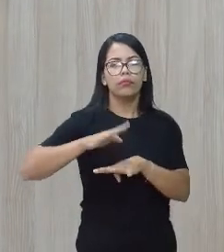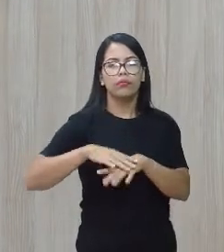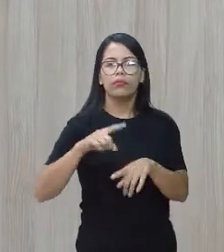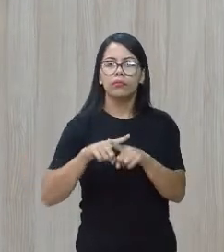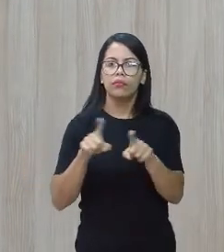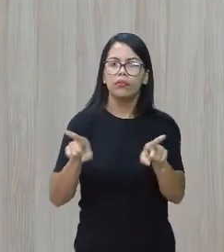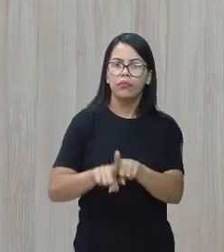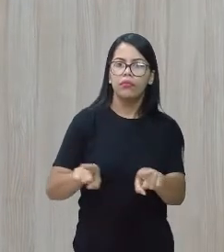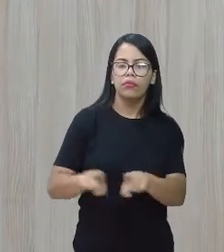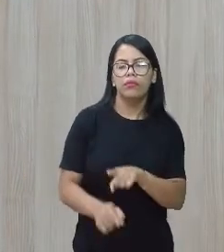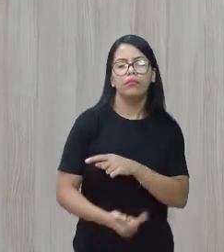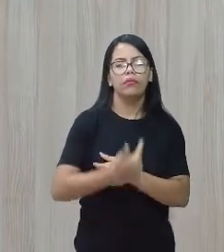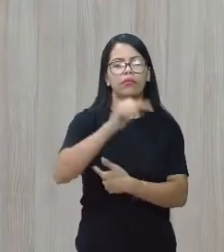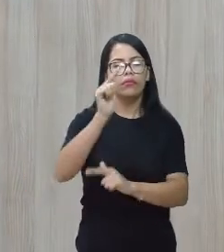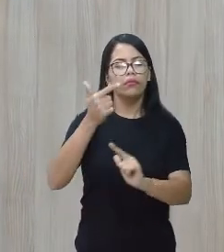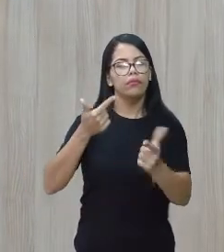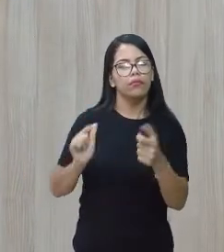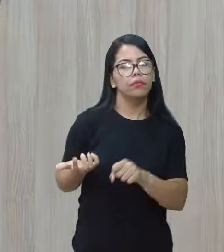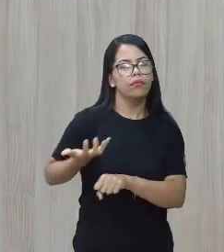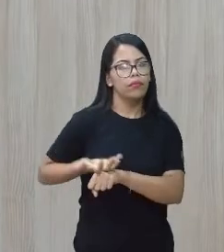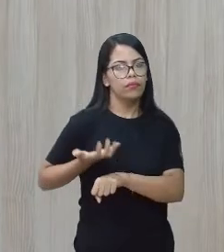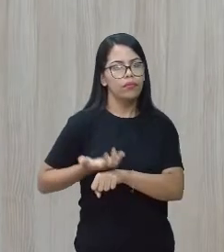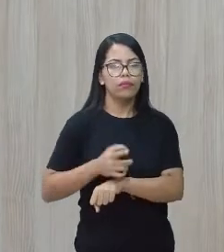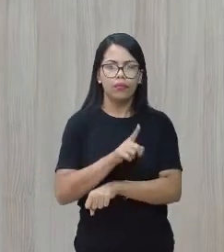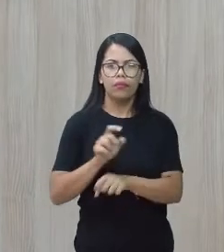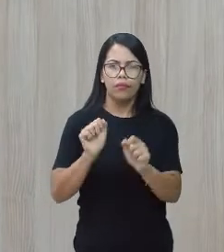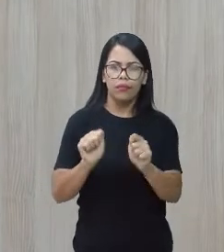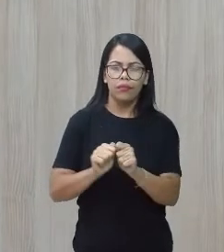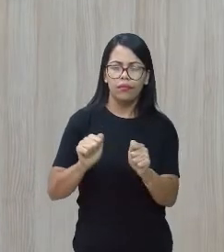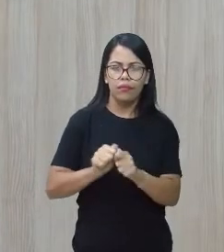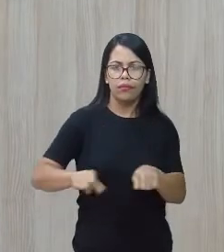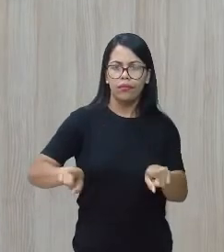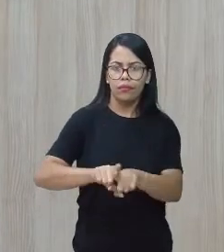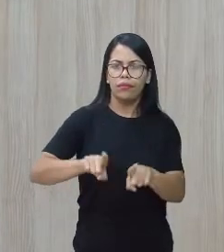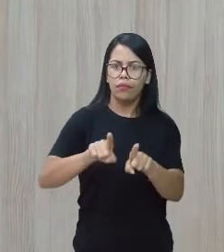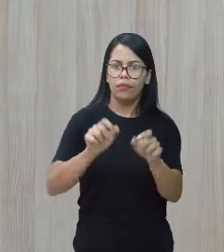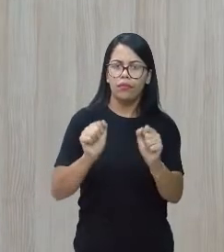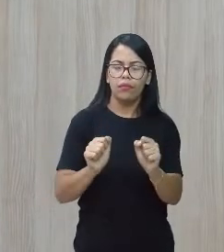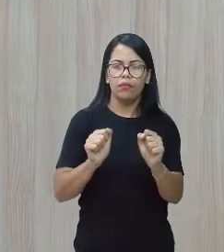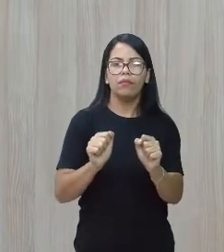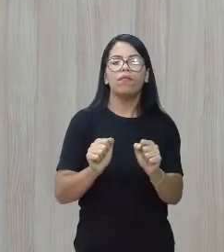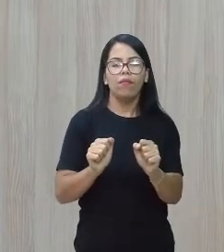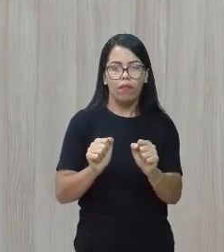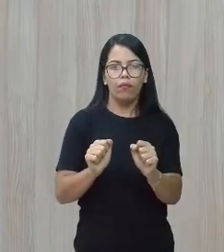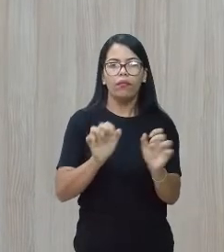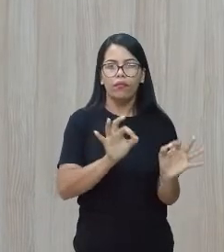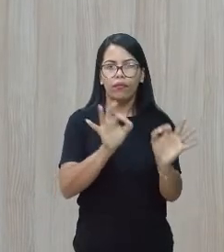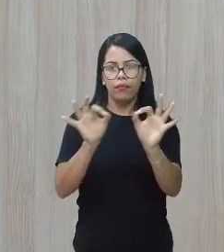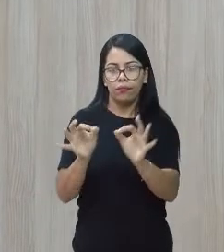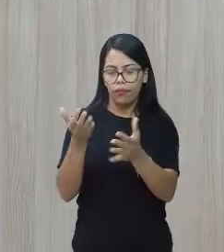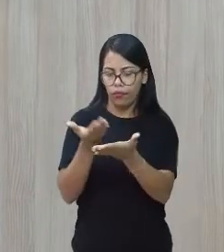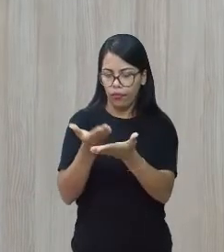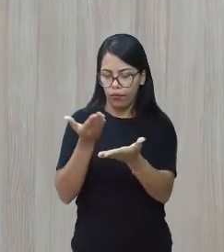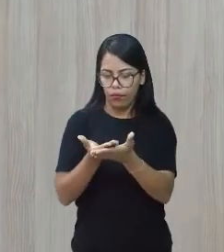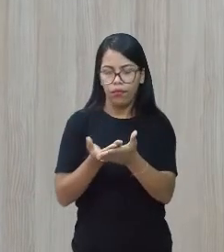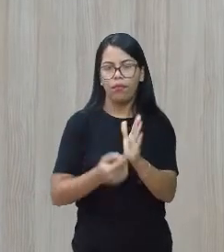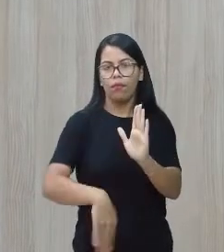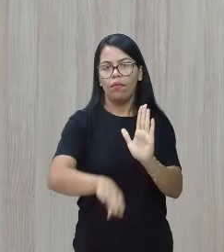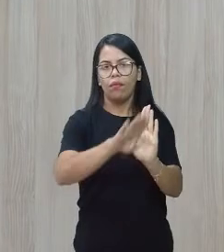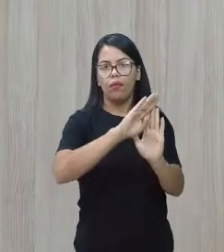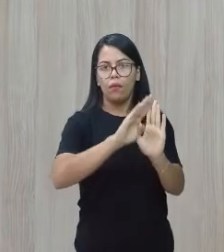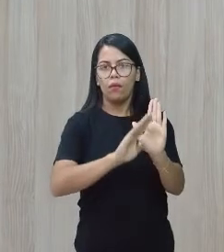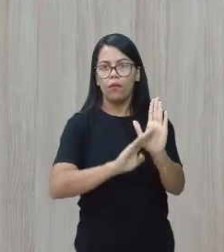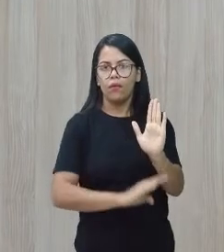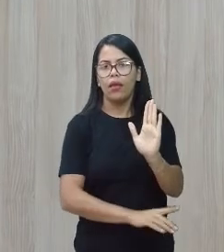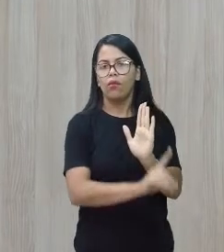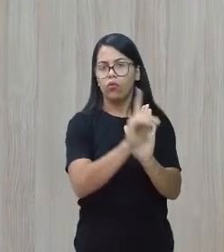de todas as outras disciplinas, certo? Você pode acompanhar aí as aulas na ordem cronológica e também é